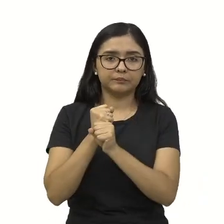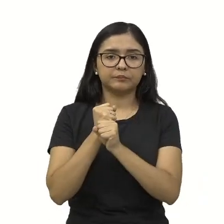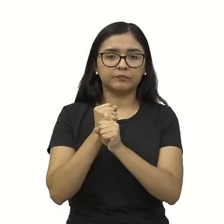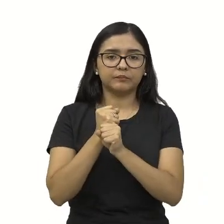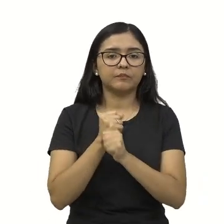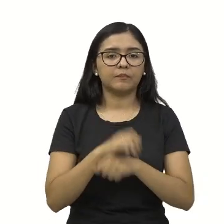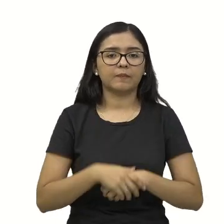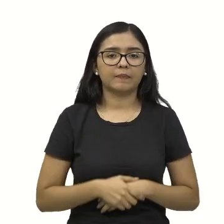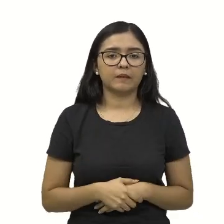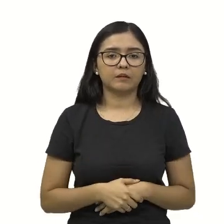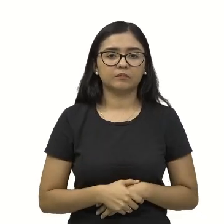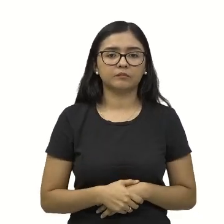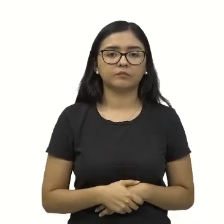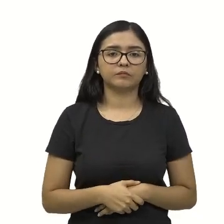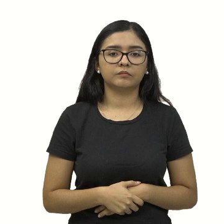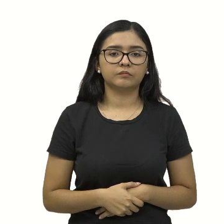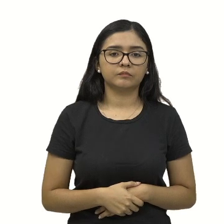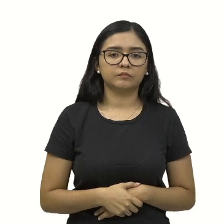15,